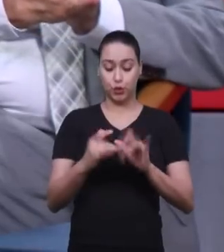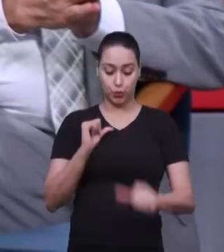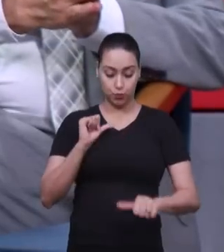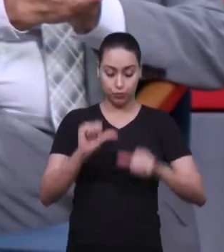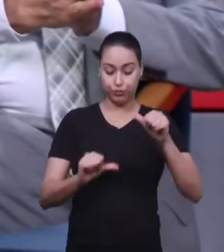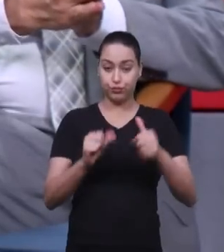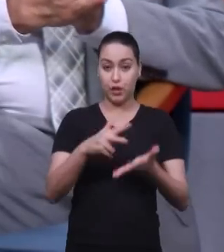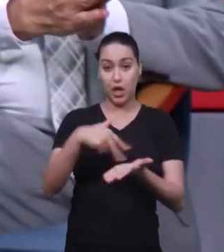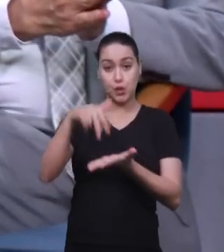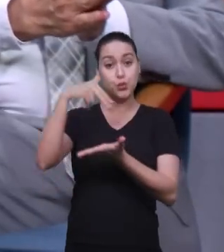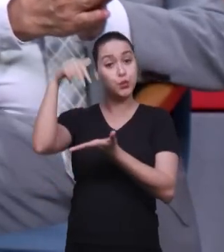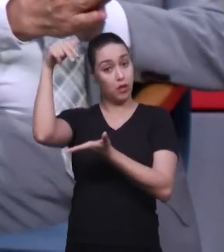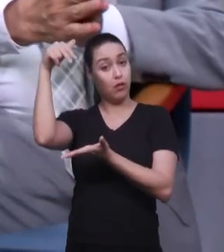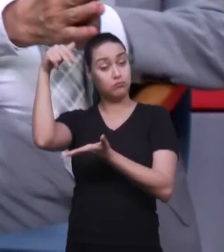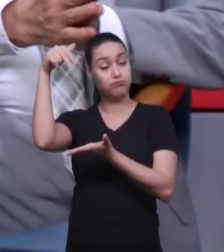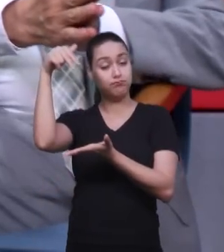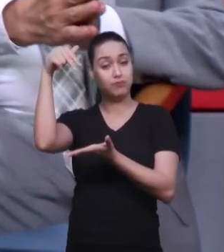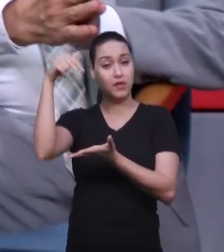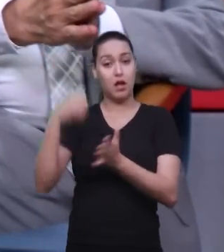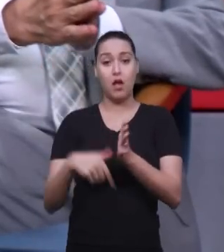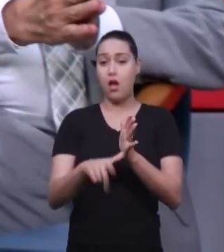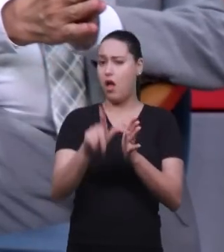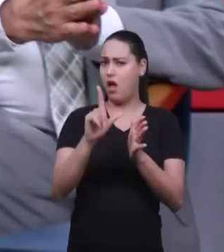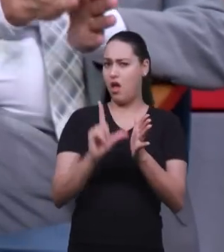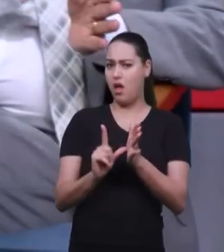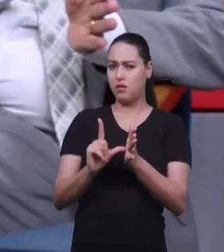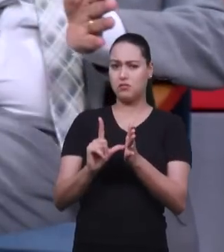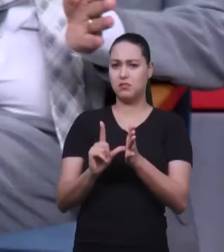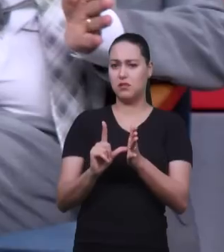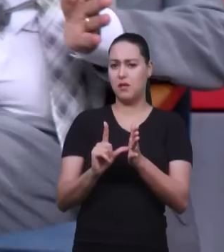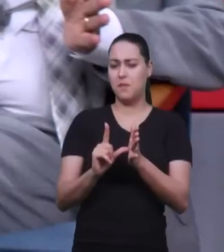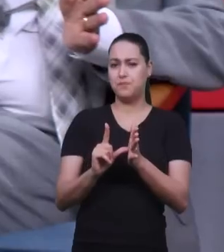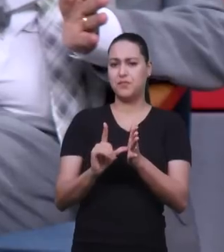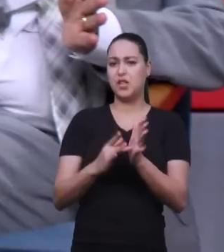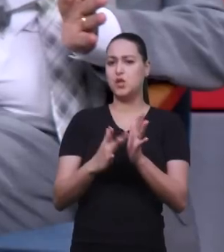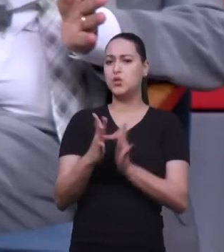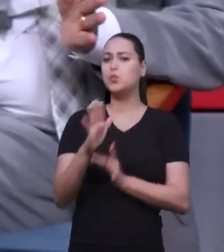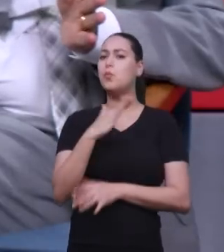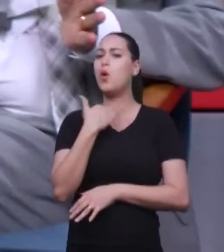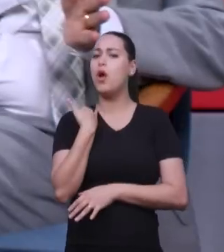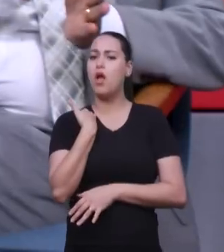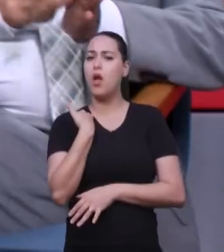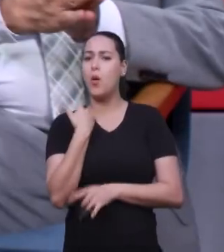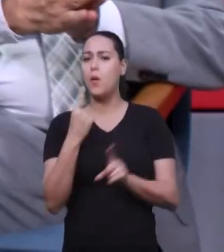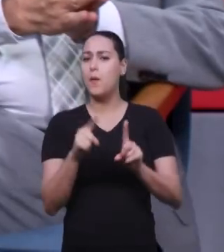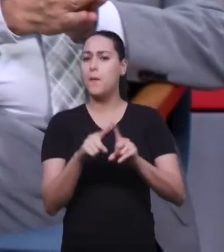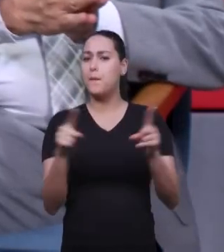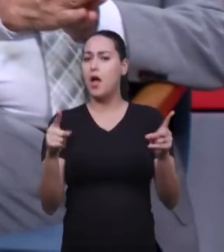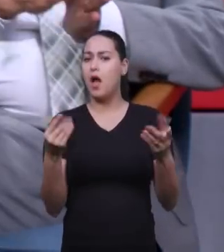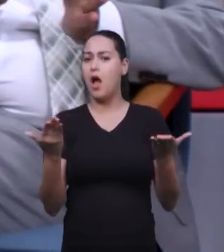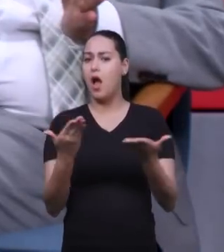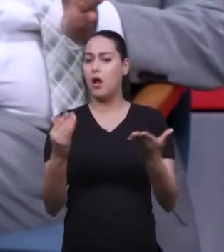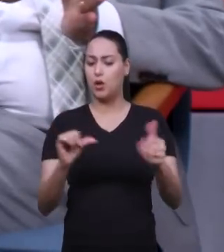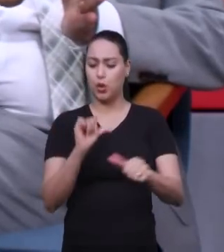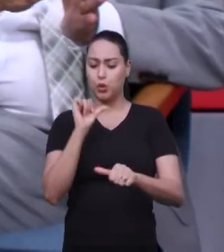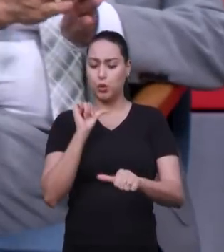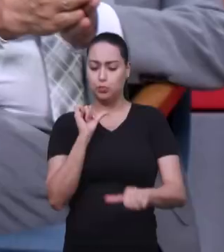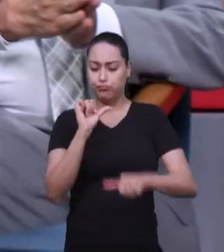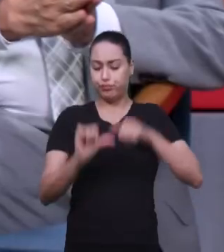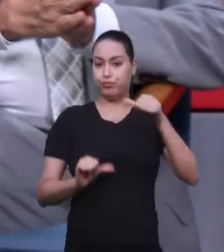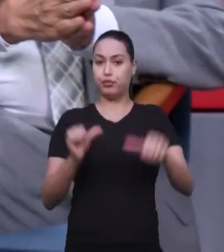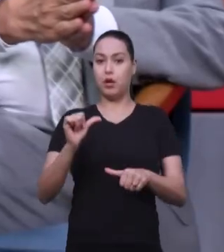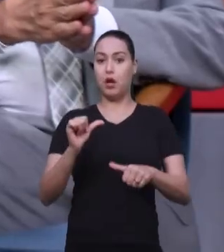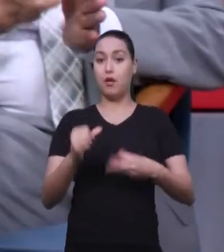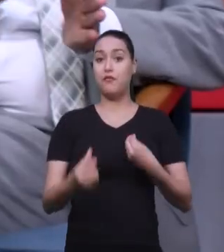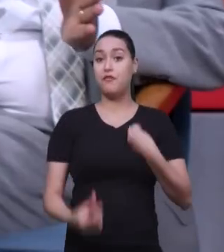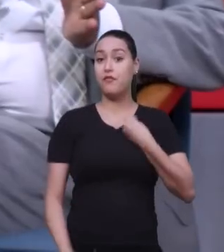Jesus ressurreto? Não aquele Jesus que morreu, esse Jesus agora que